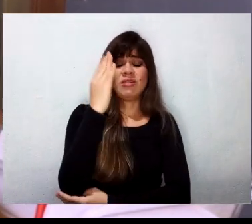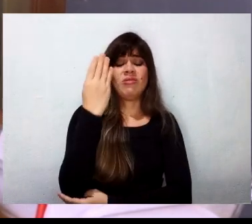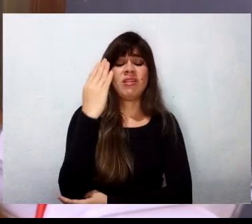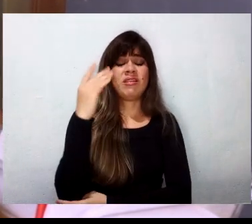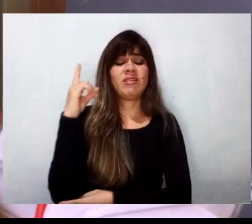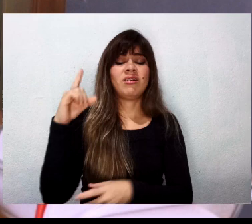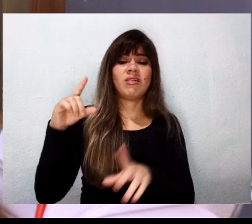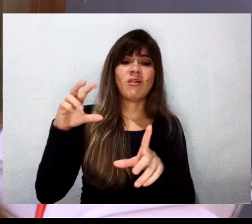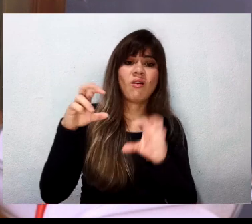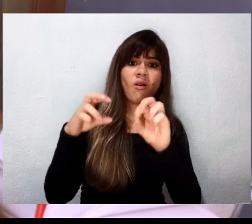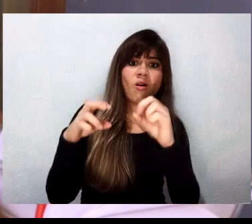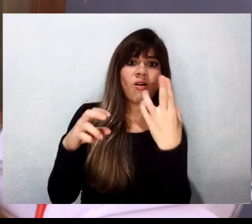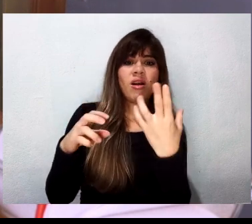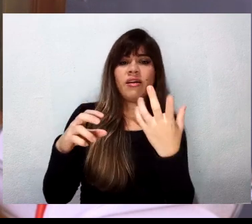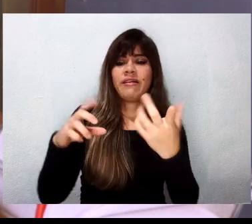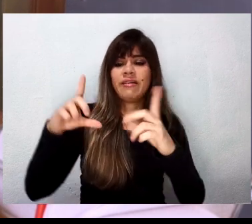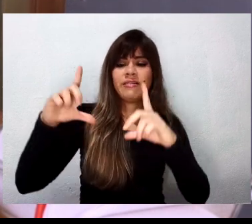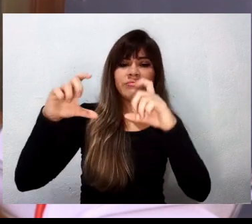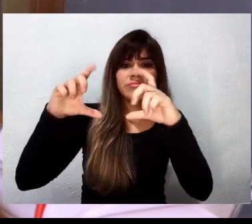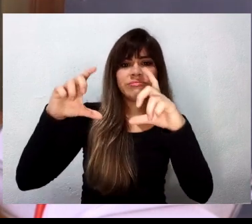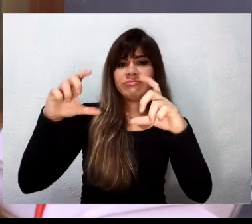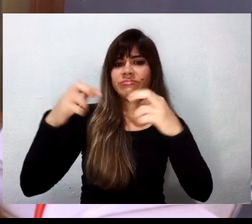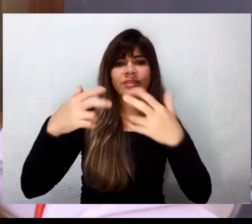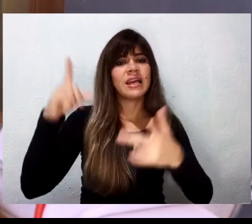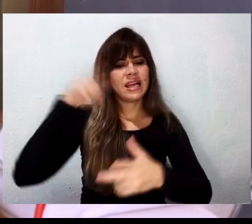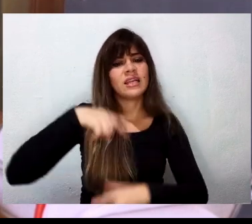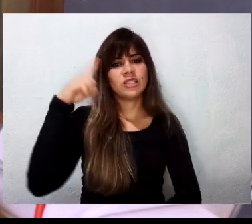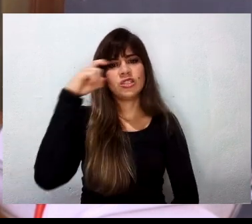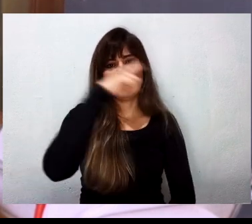tela, nessa necessidade de